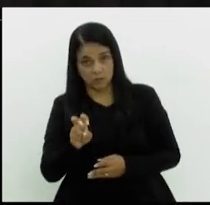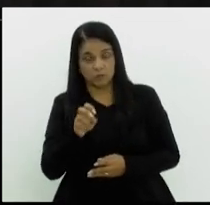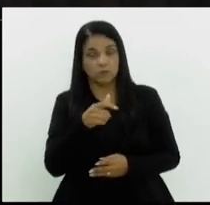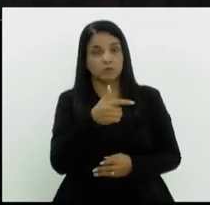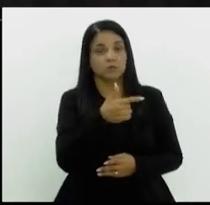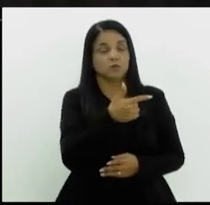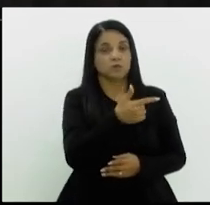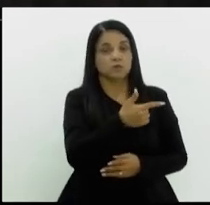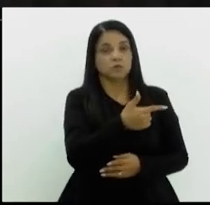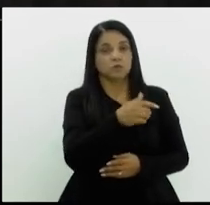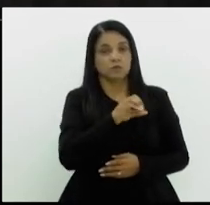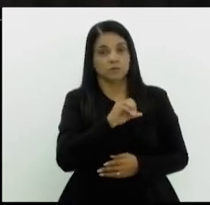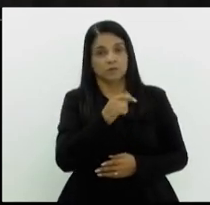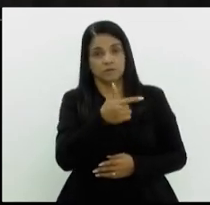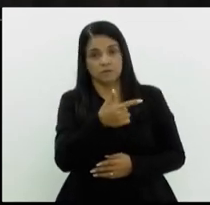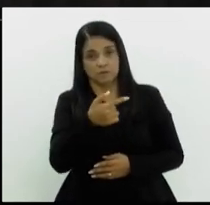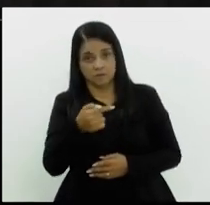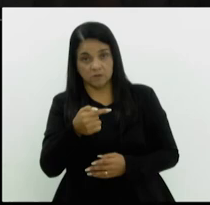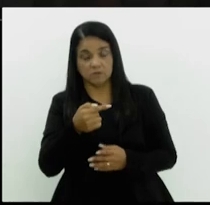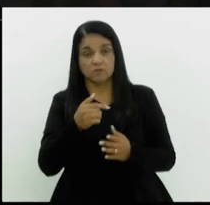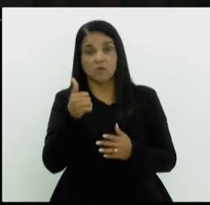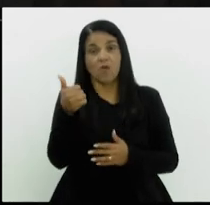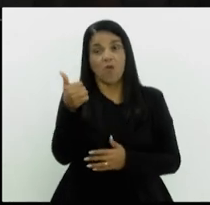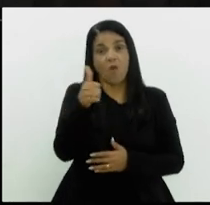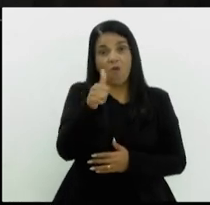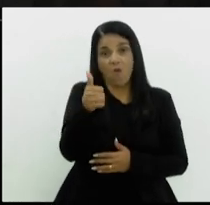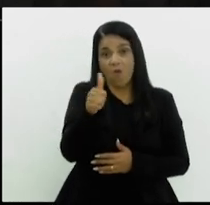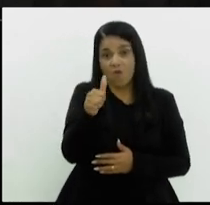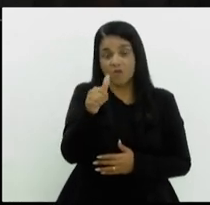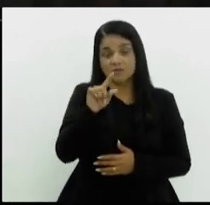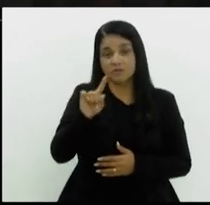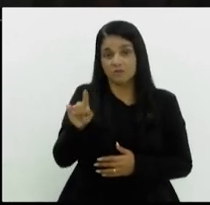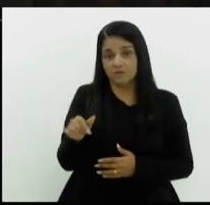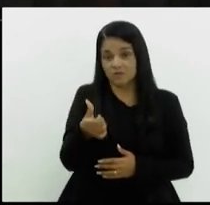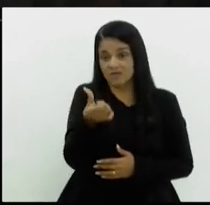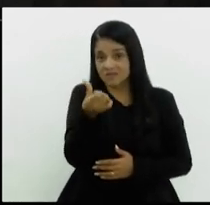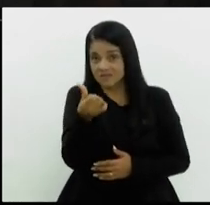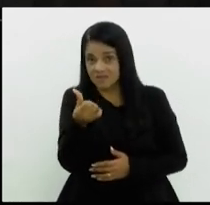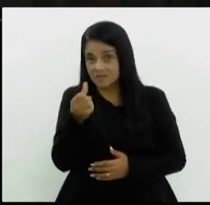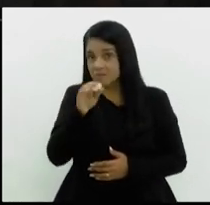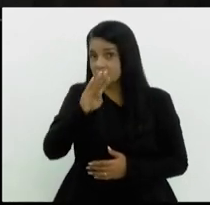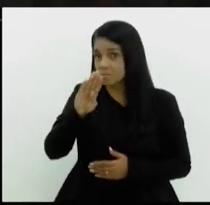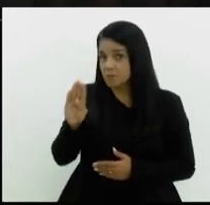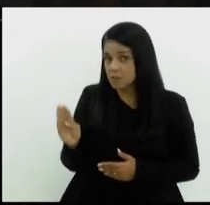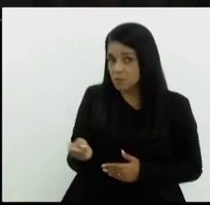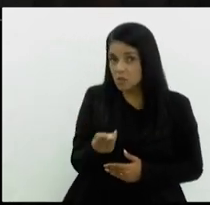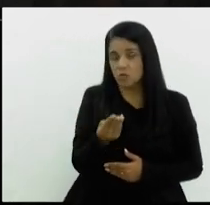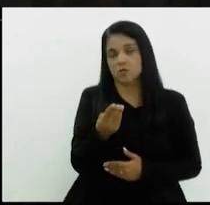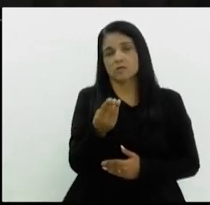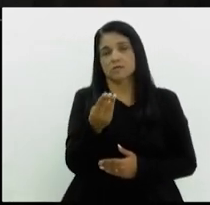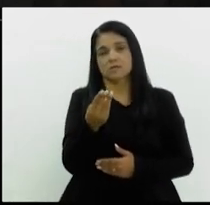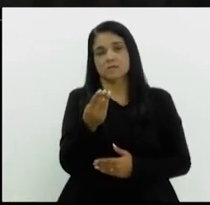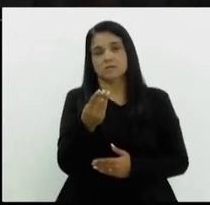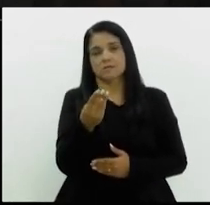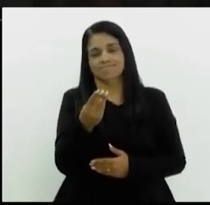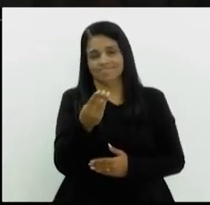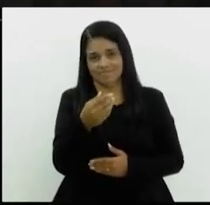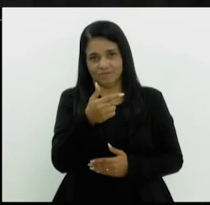atingiram o patamar de 11,6 bilhões em